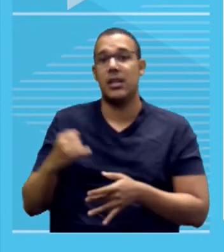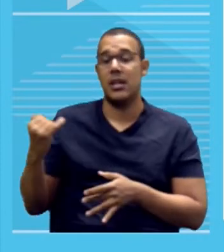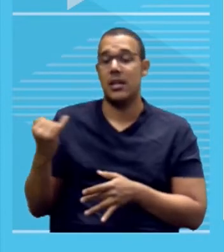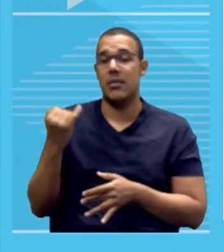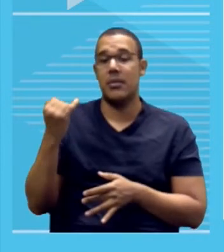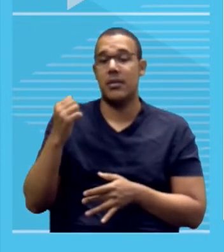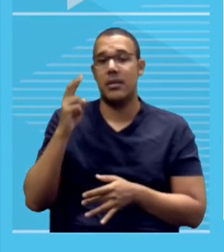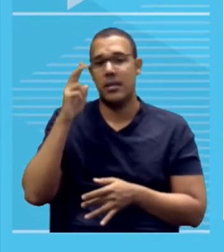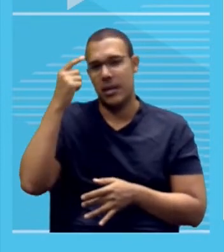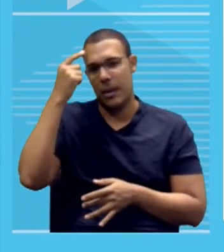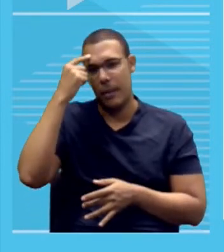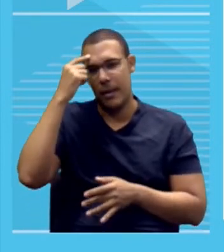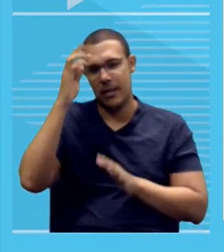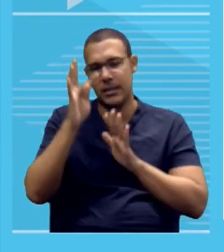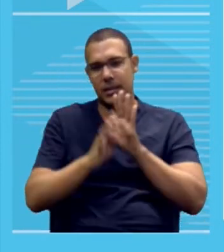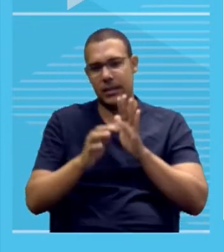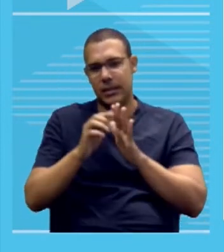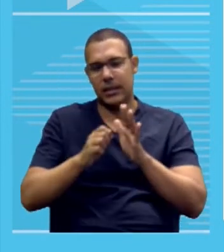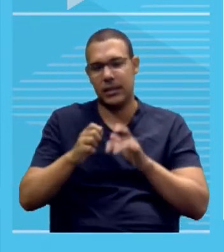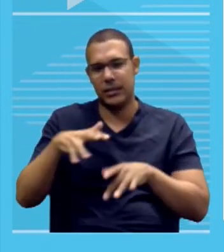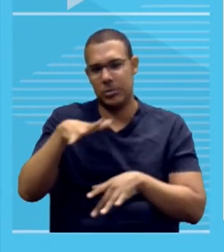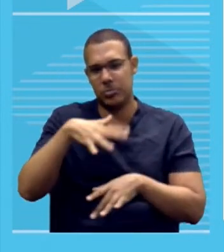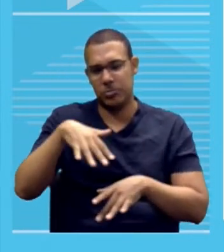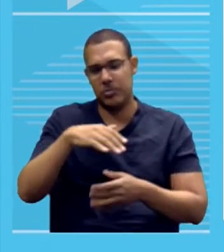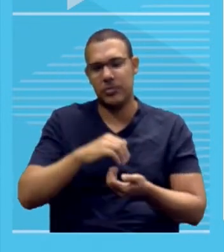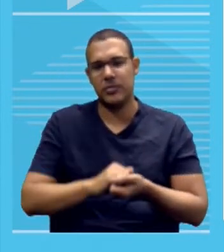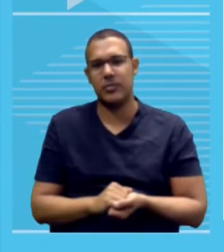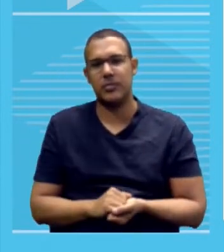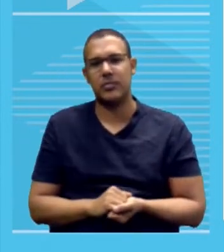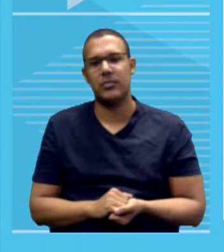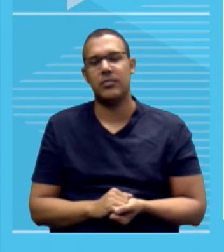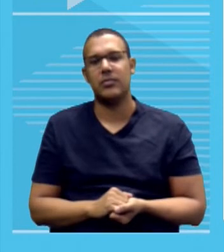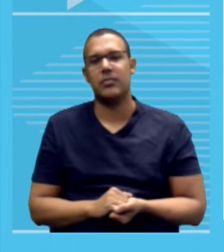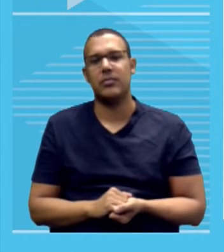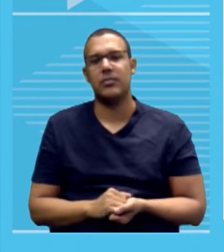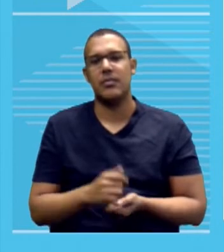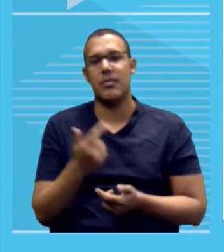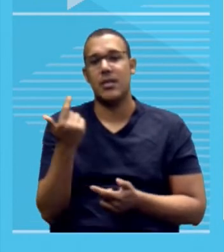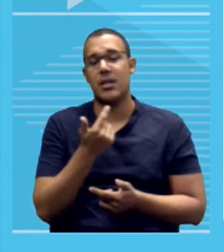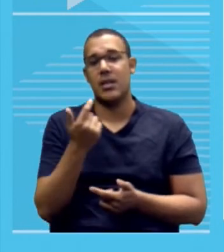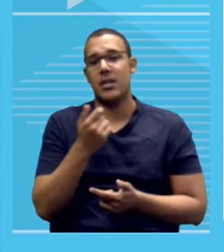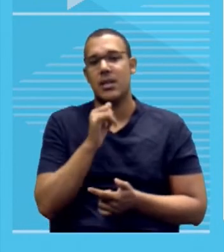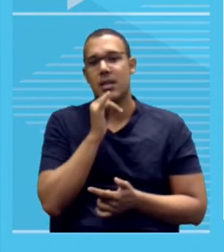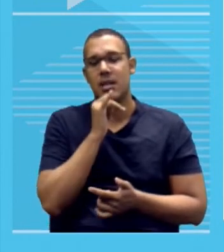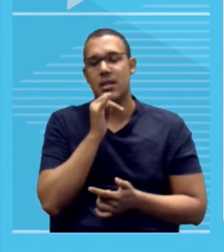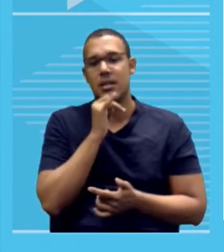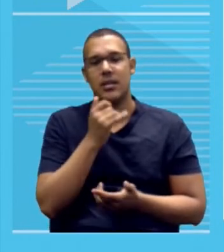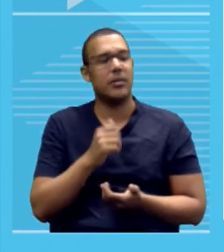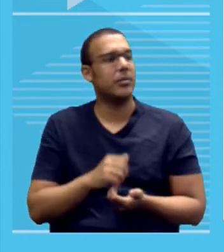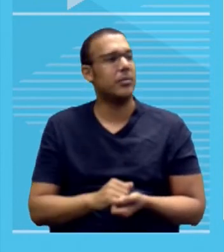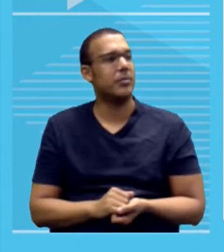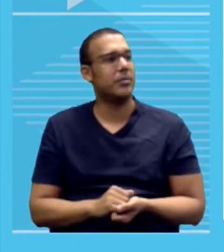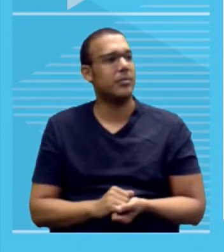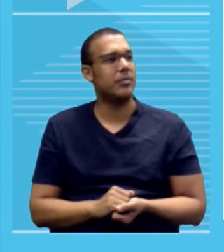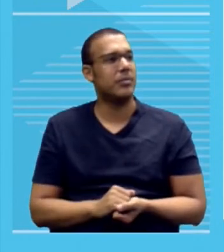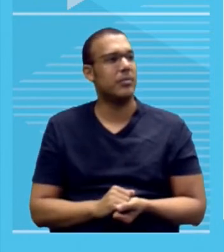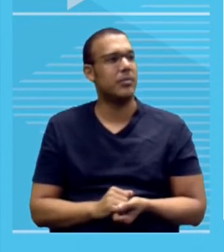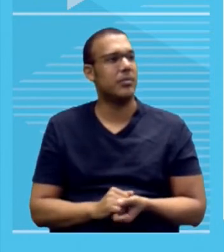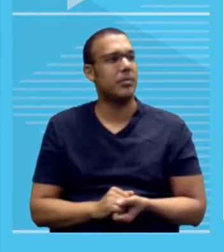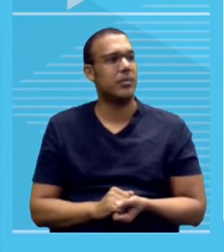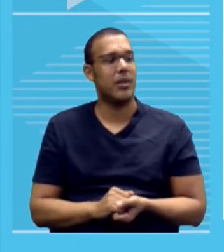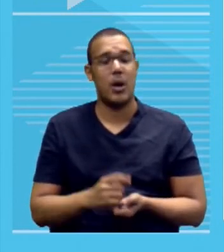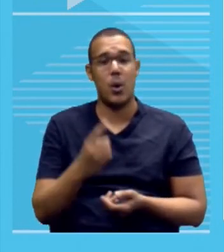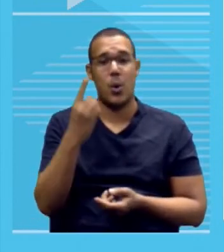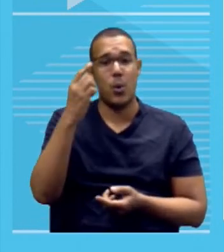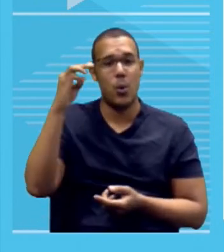textos de maneira geral vamos para mais um exemplo segundo exemplo tá aqui na tela olha só mais uma vez um